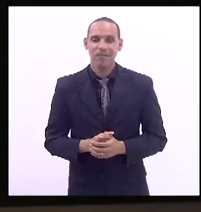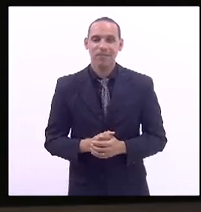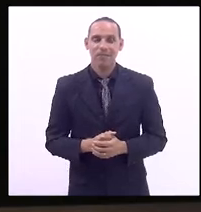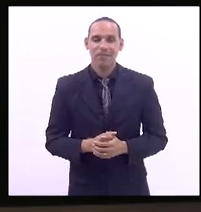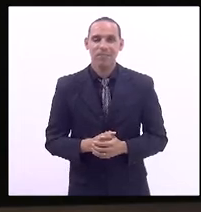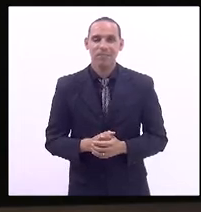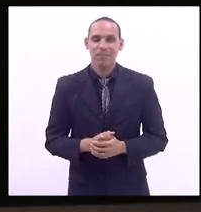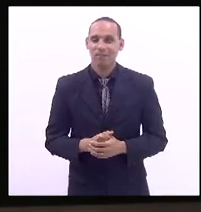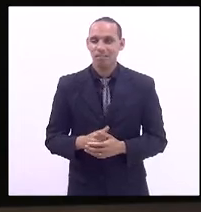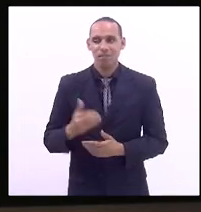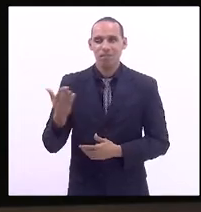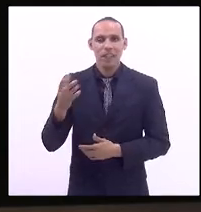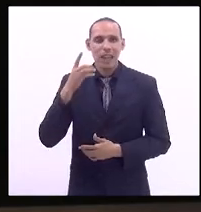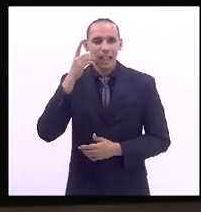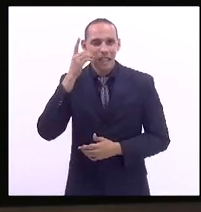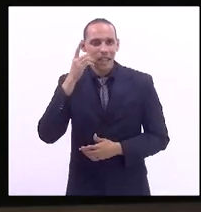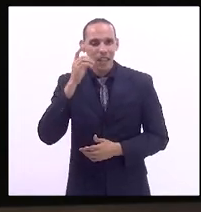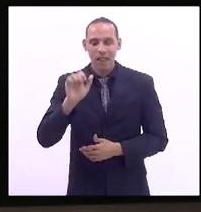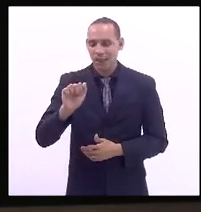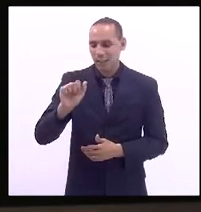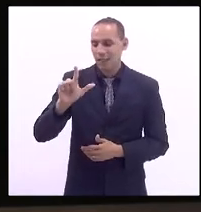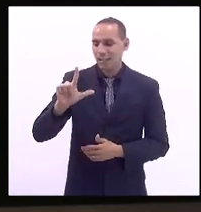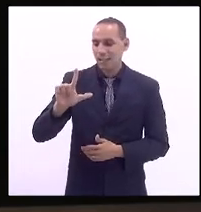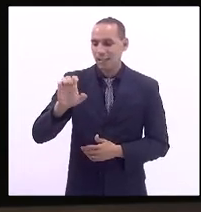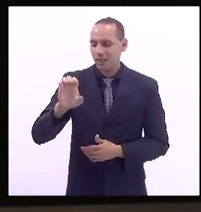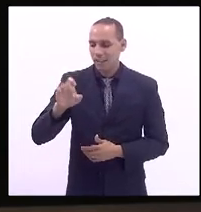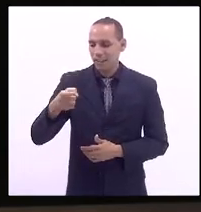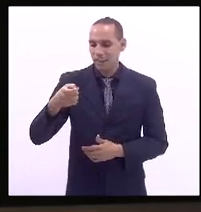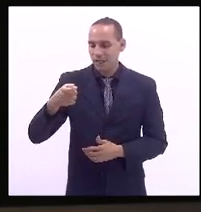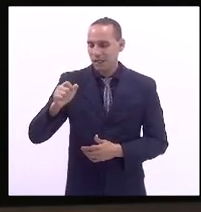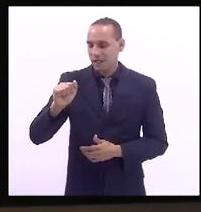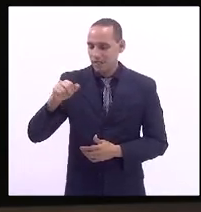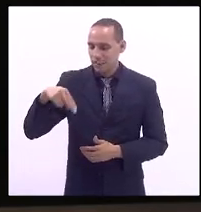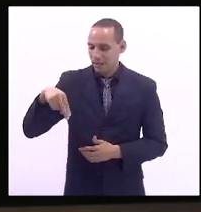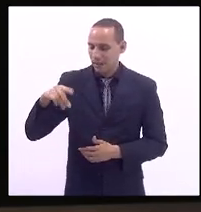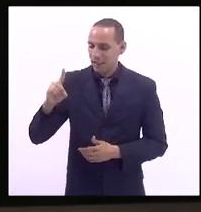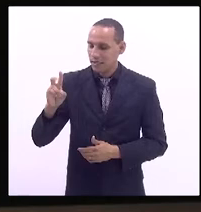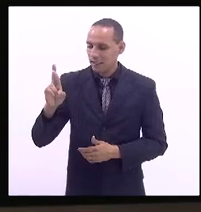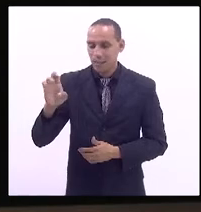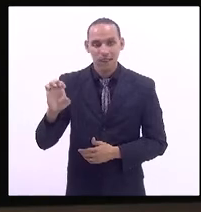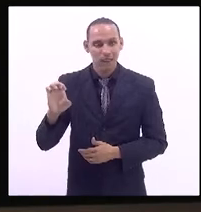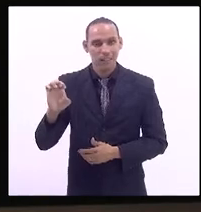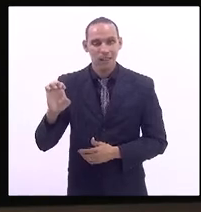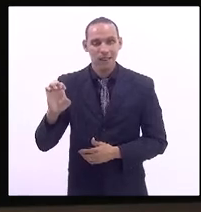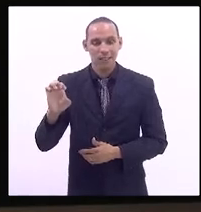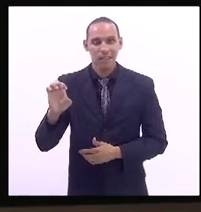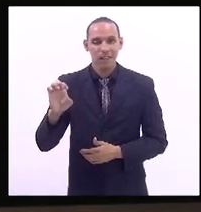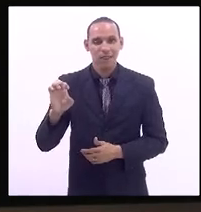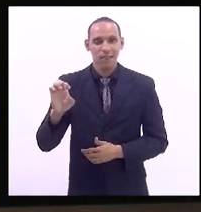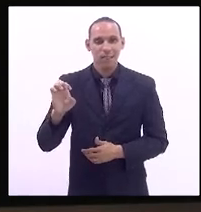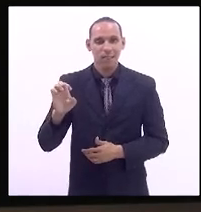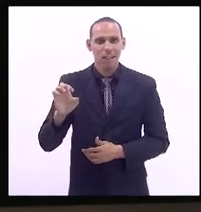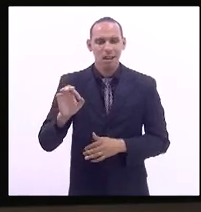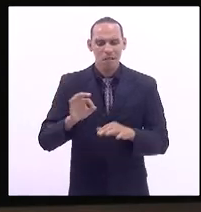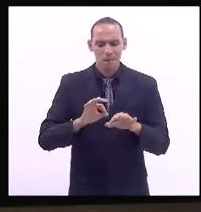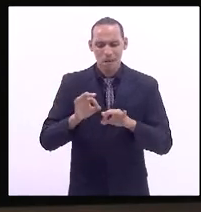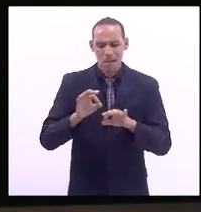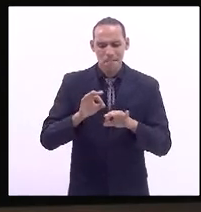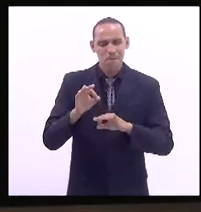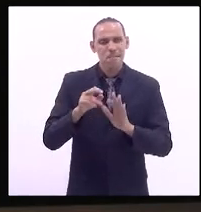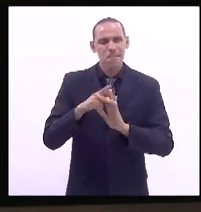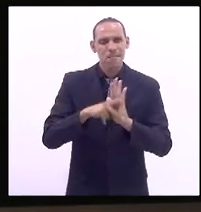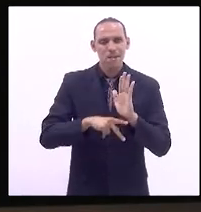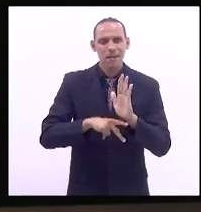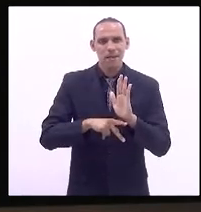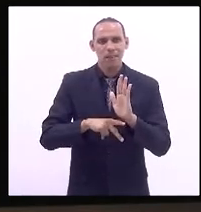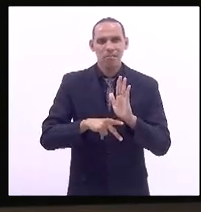e do deputado Alexandre de Freitas ao elaborar esse projeto